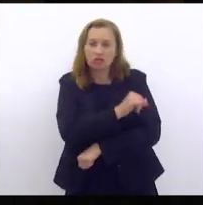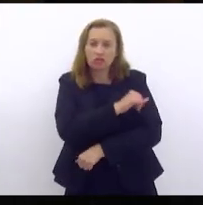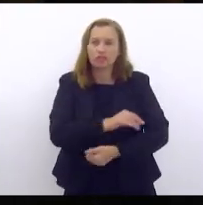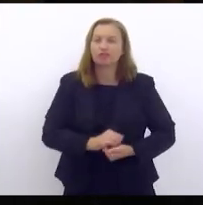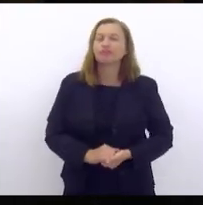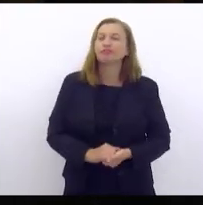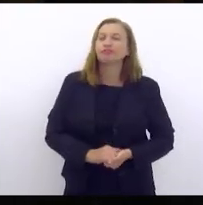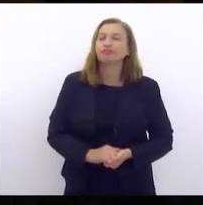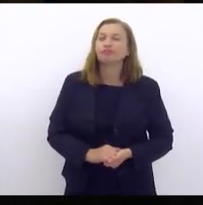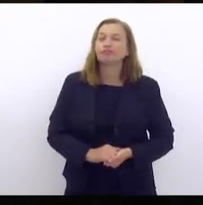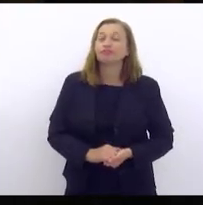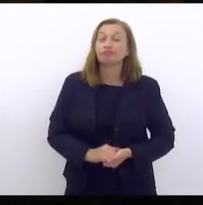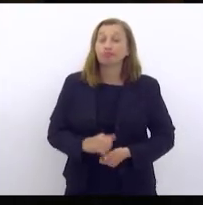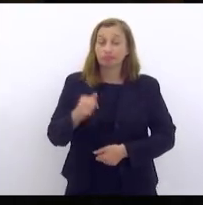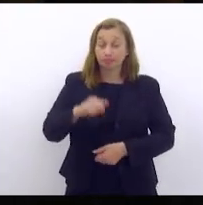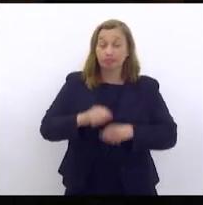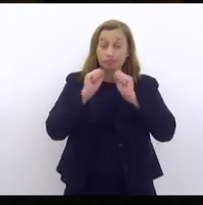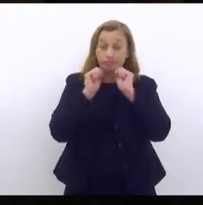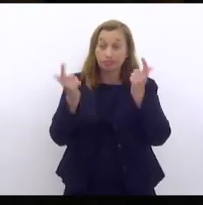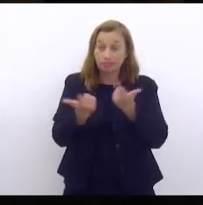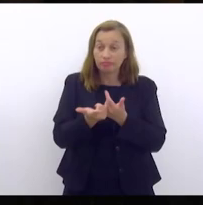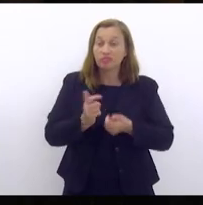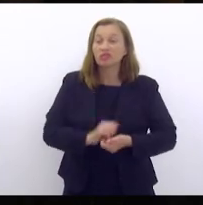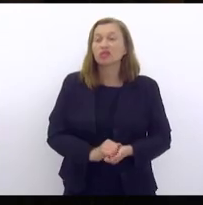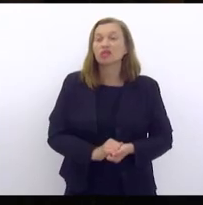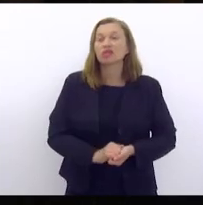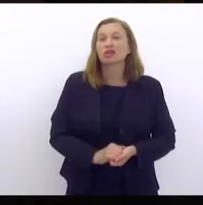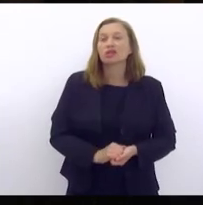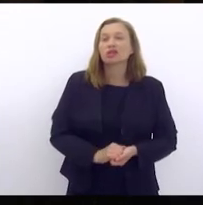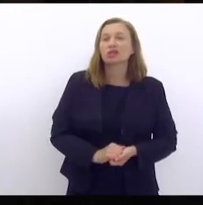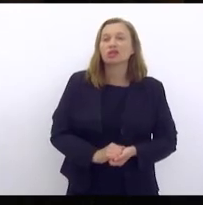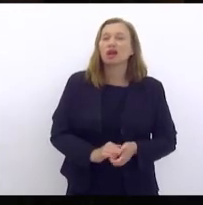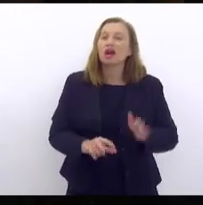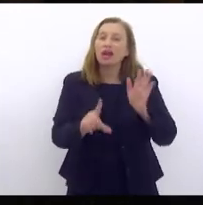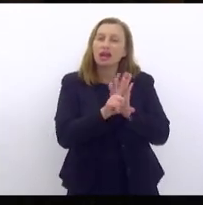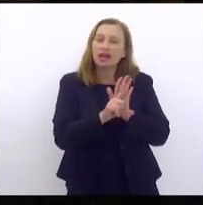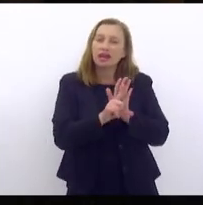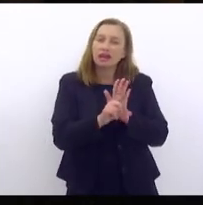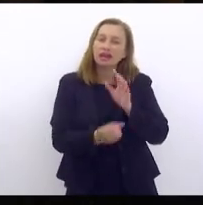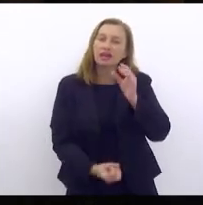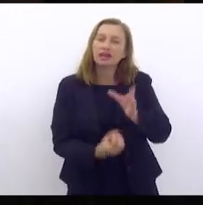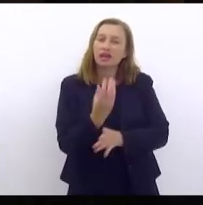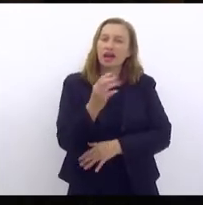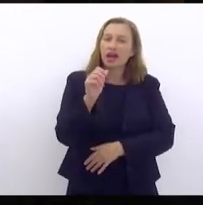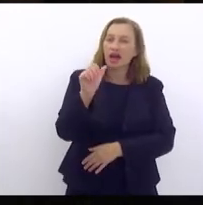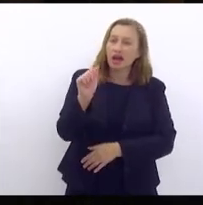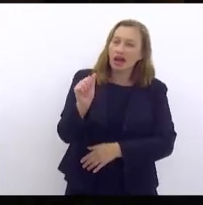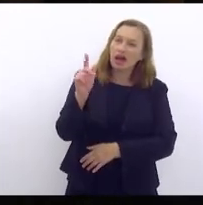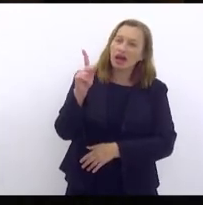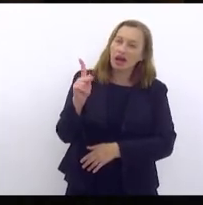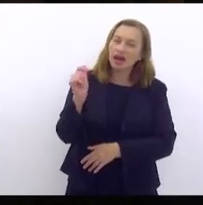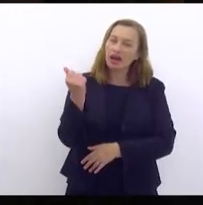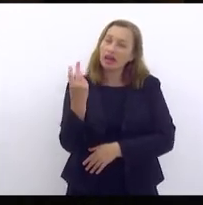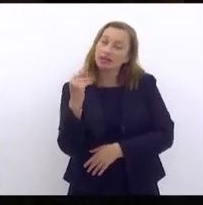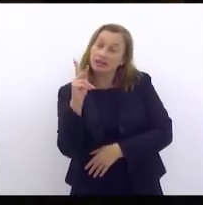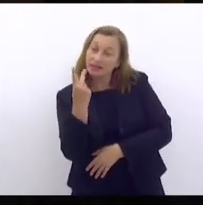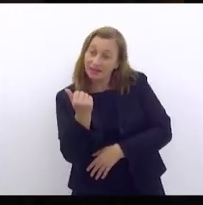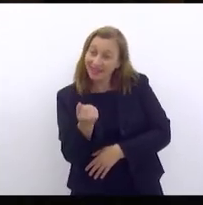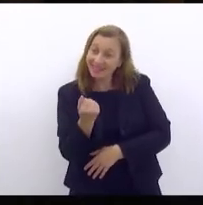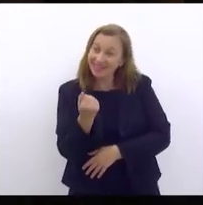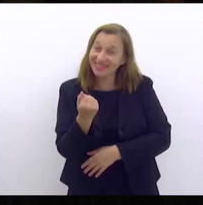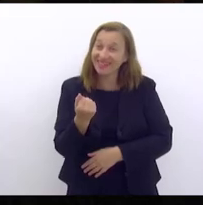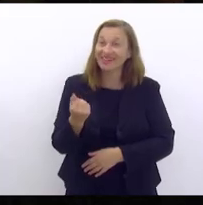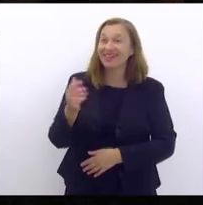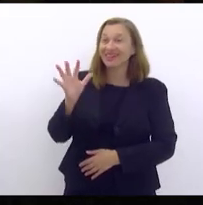Rio de Janeiro. Aqui na Assembleia Legislativa, fizemos a Lei Agatha Félix, uma lei que garantiria